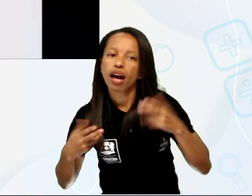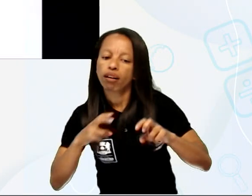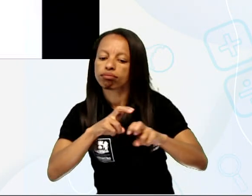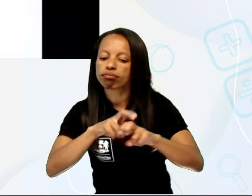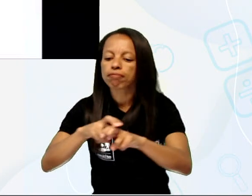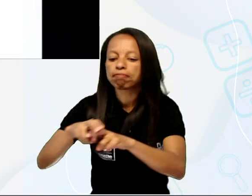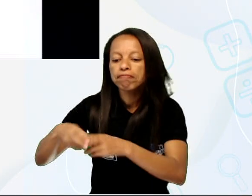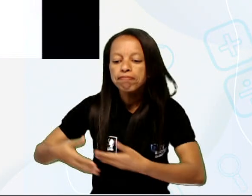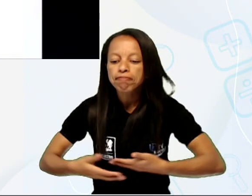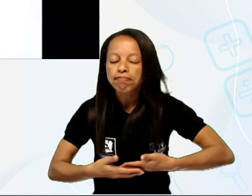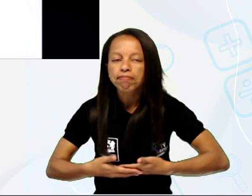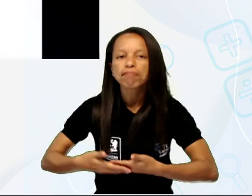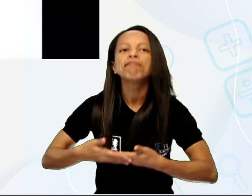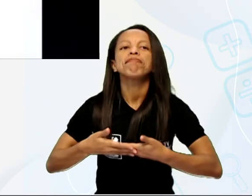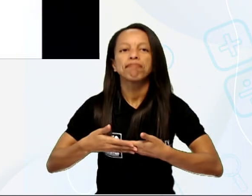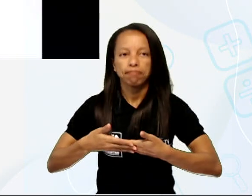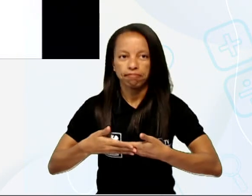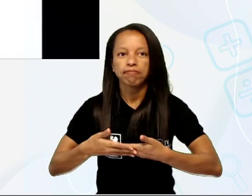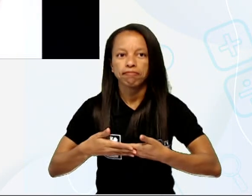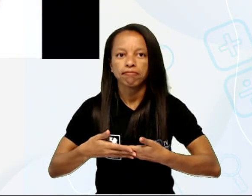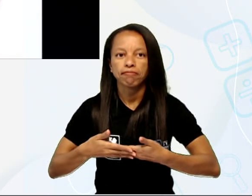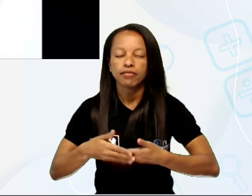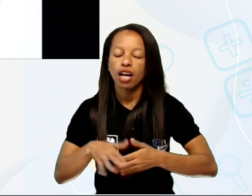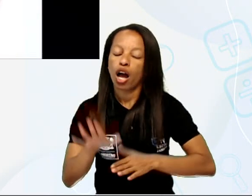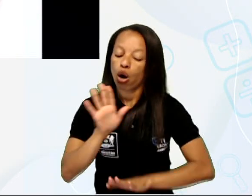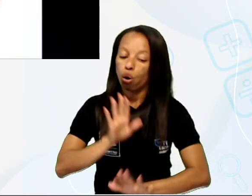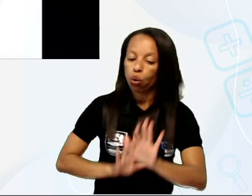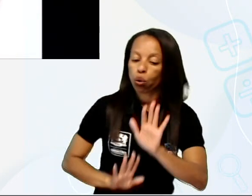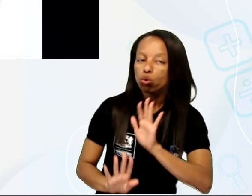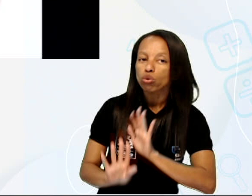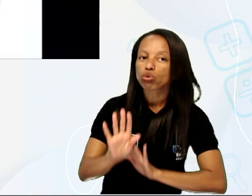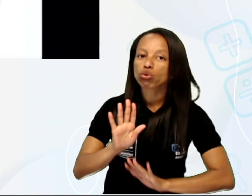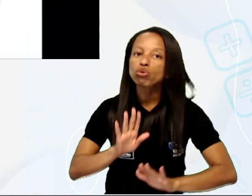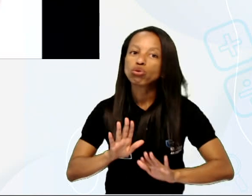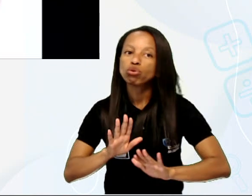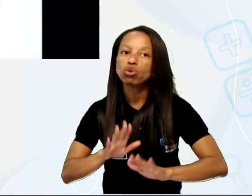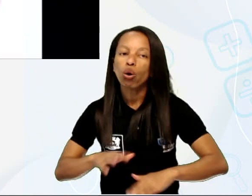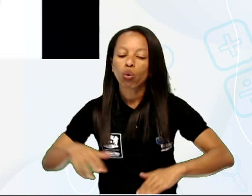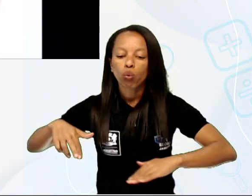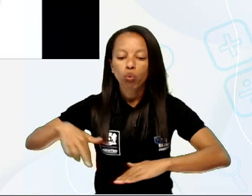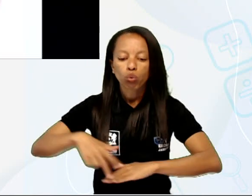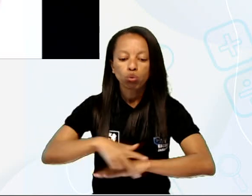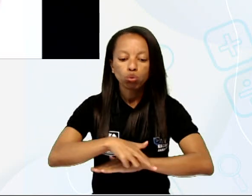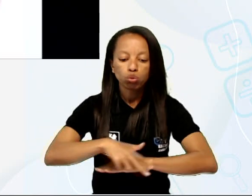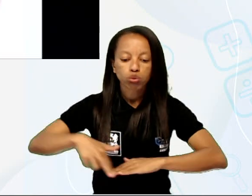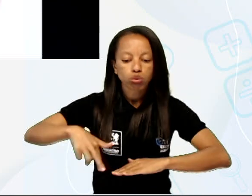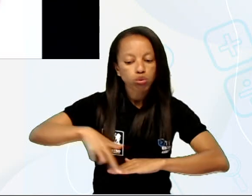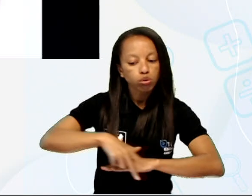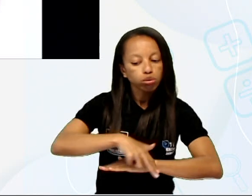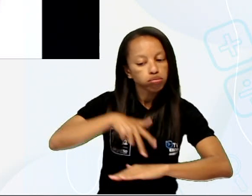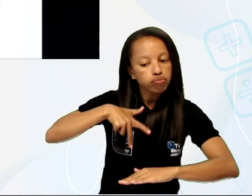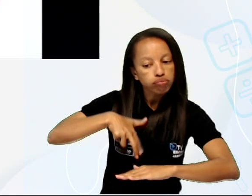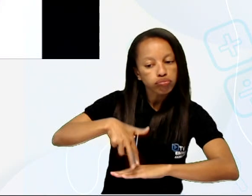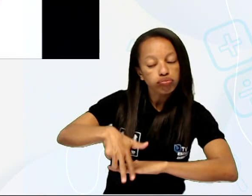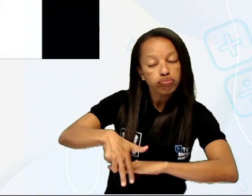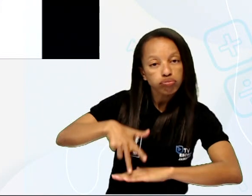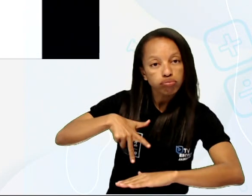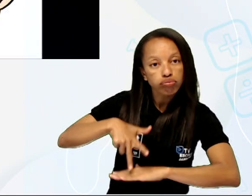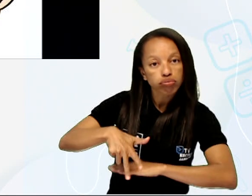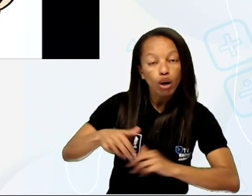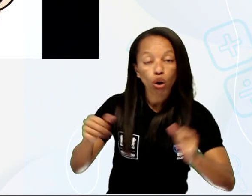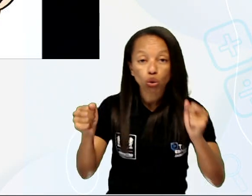sempre tomando aquele bom e velho cuidado, atravessando só na faixa com a mamãe ou o papai do